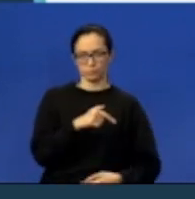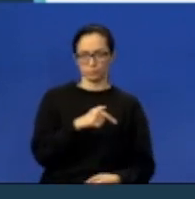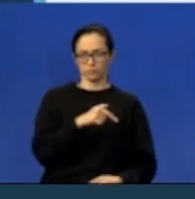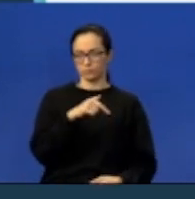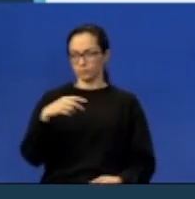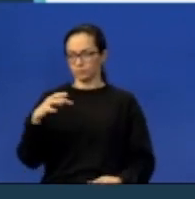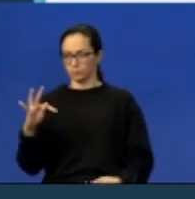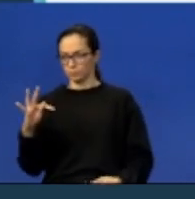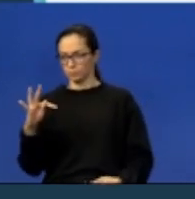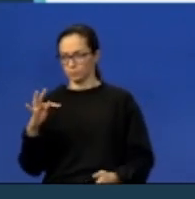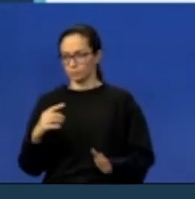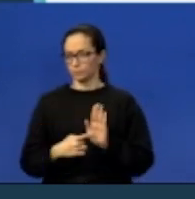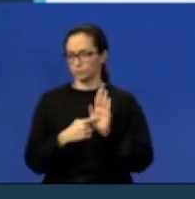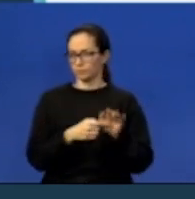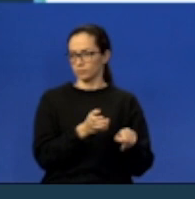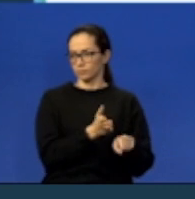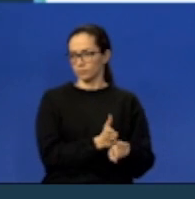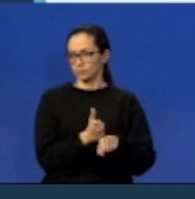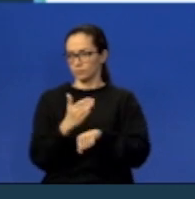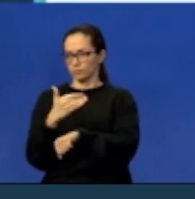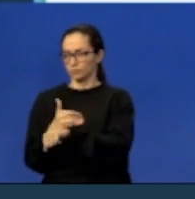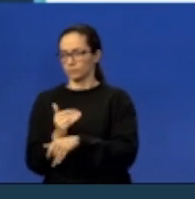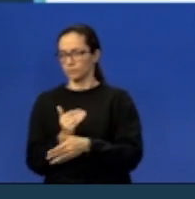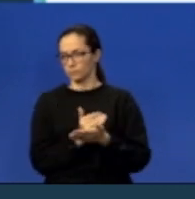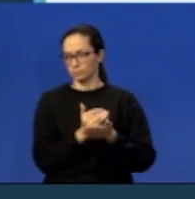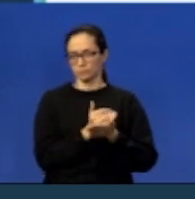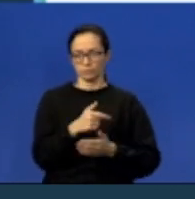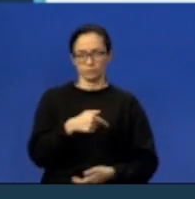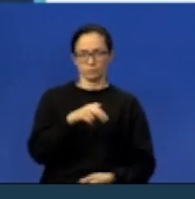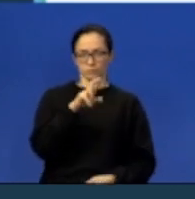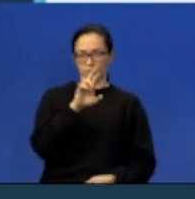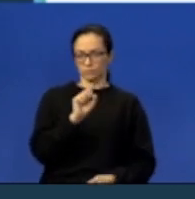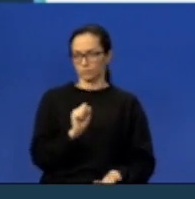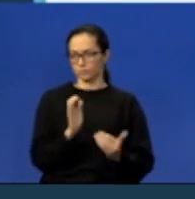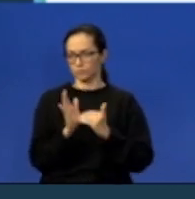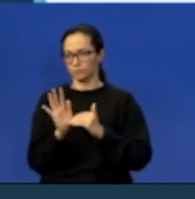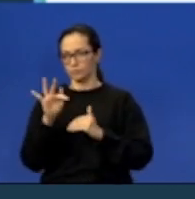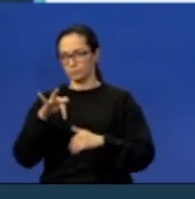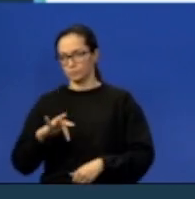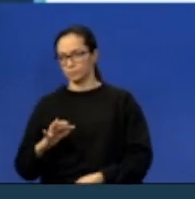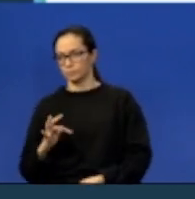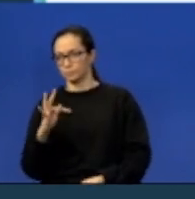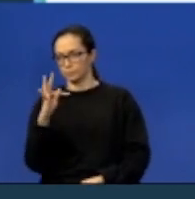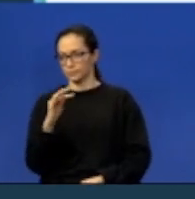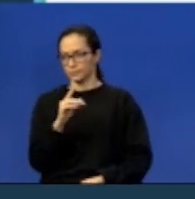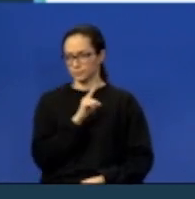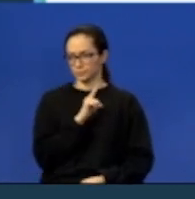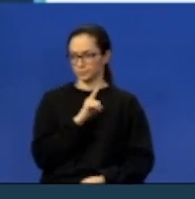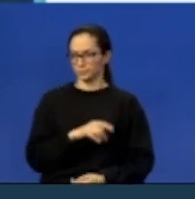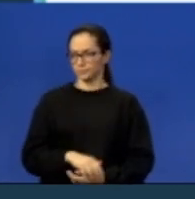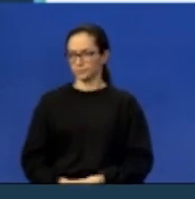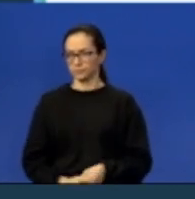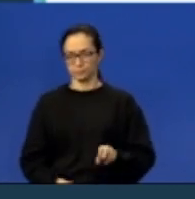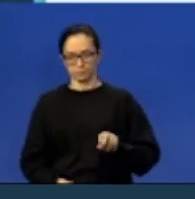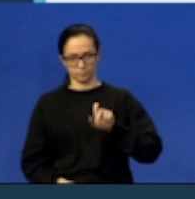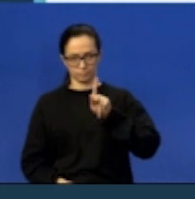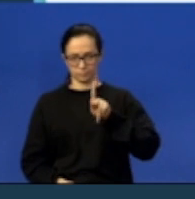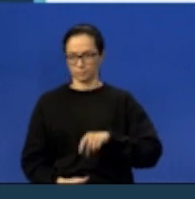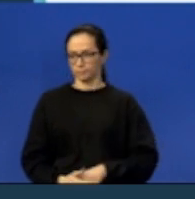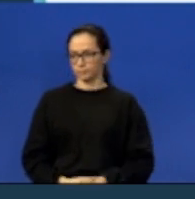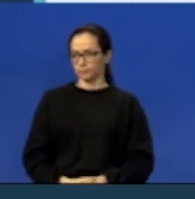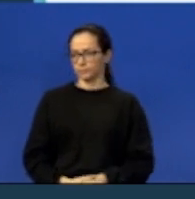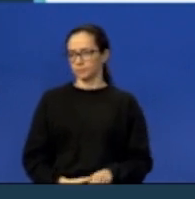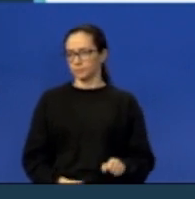QT, que indica o intervalo de tempo entre o início do complexo QRS e o fim da onda T, ou seja, intervalo de tempo entre contração e